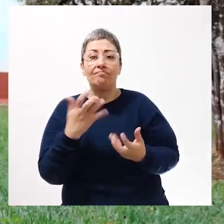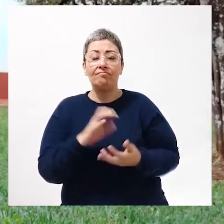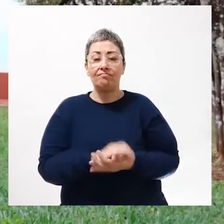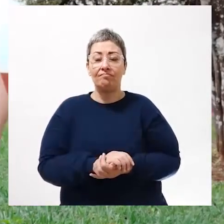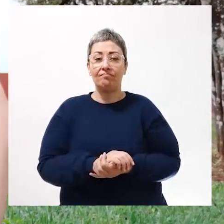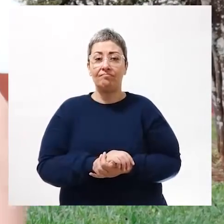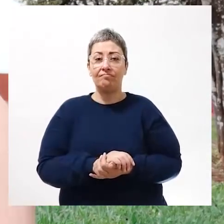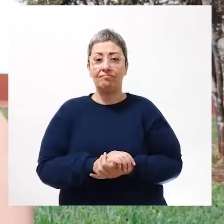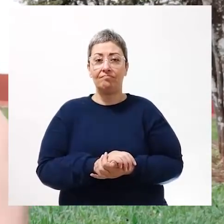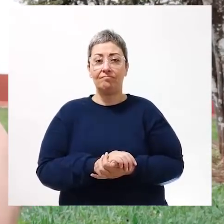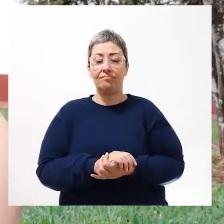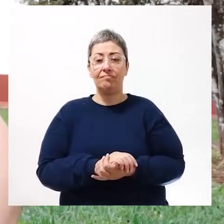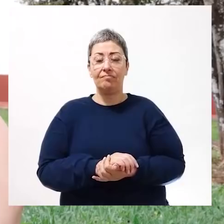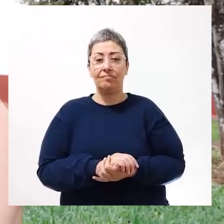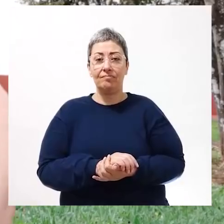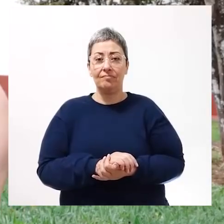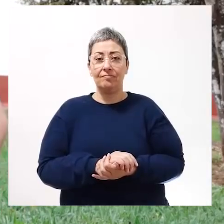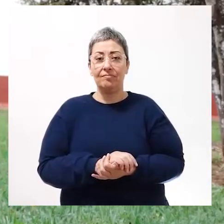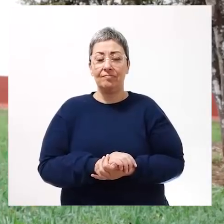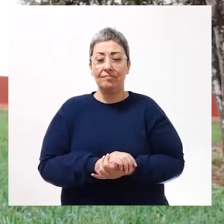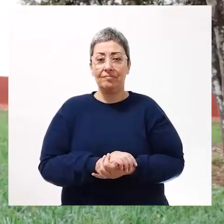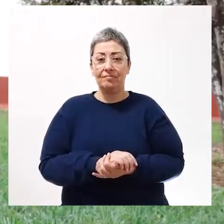desejar?